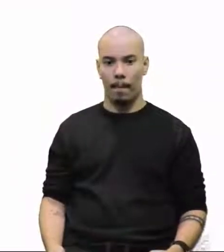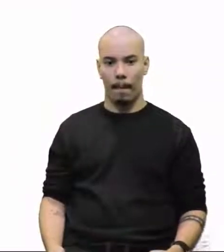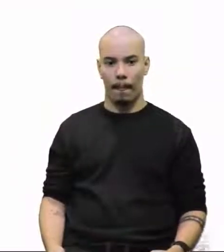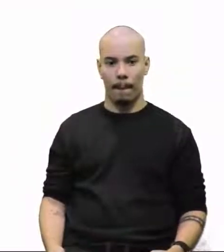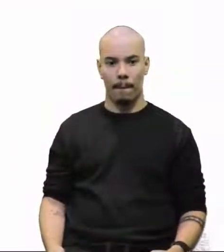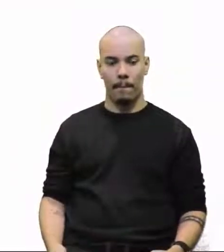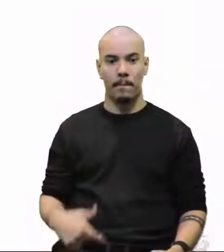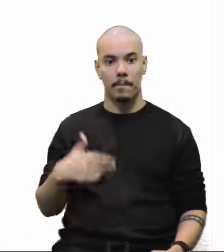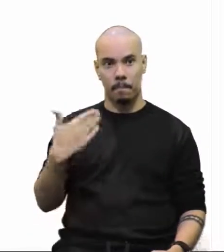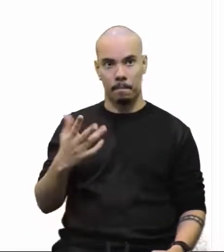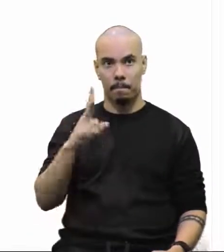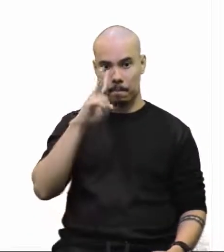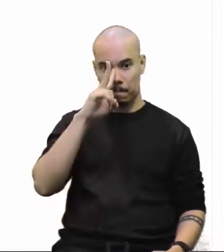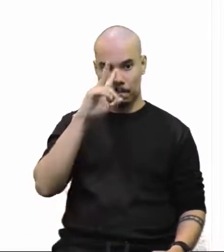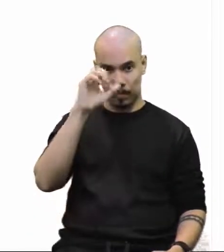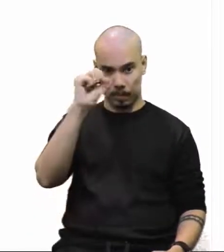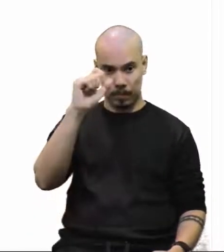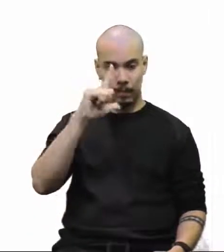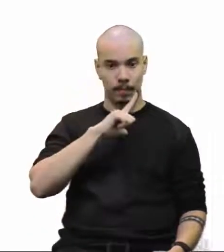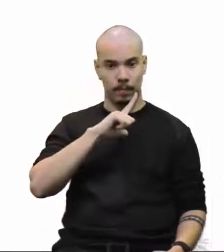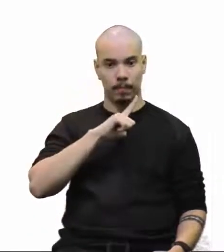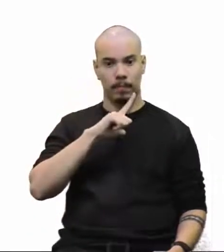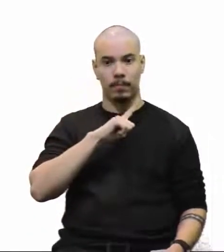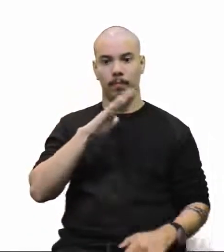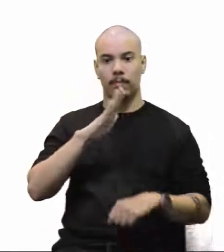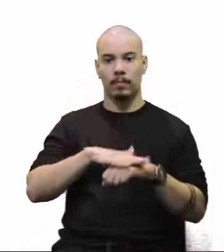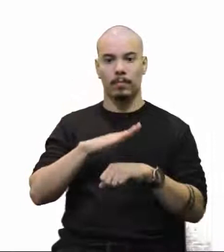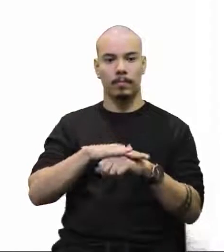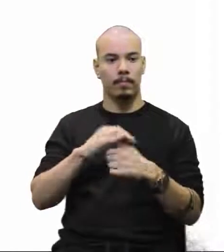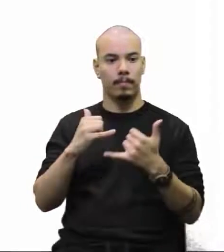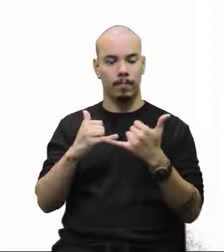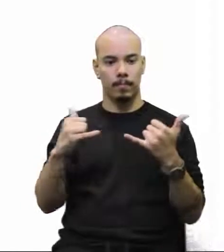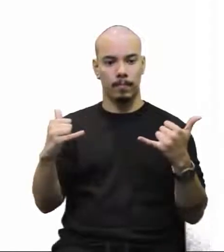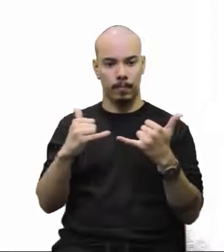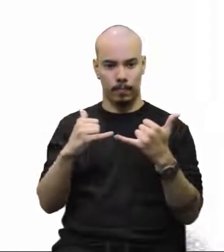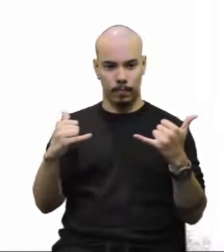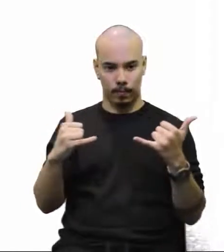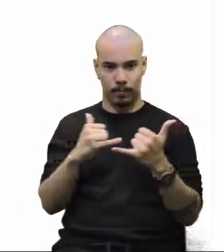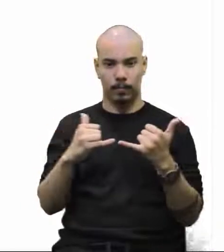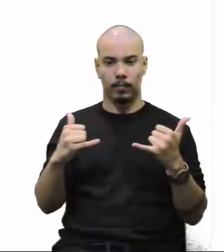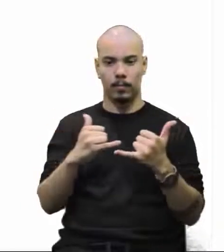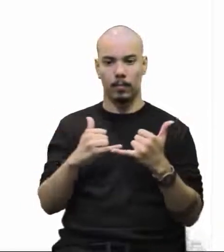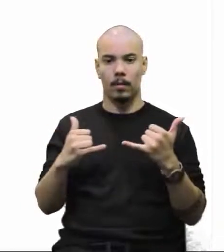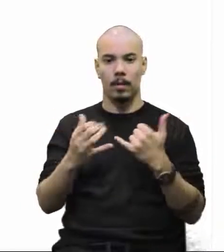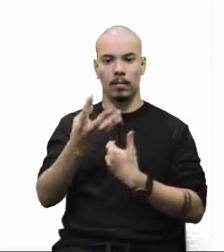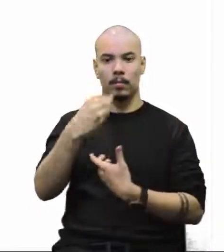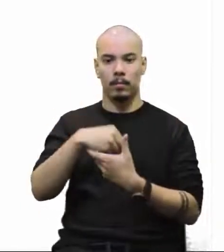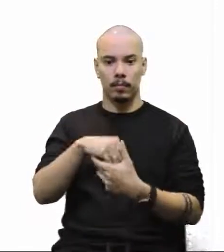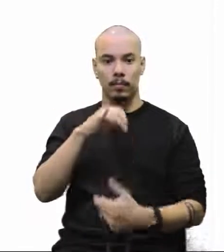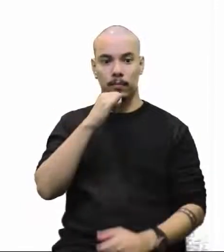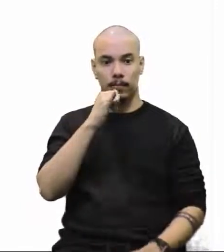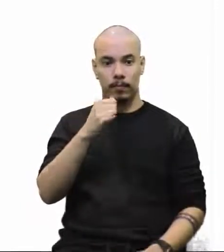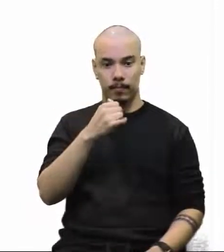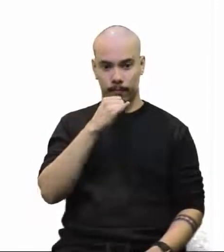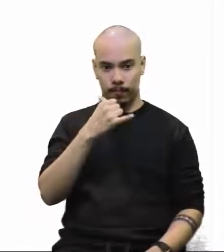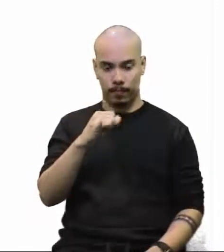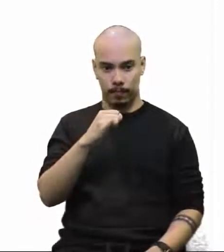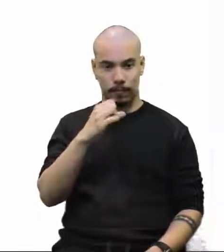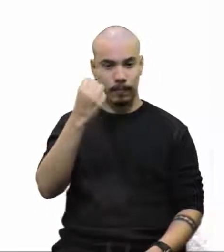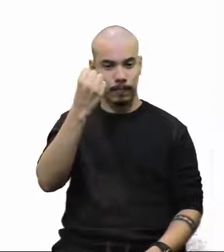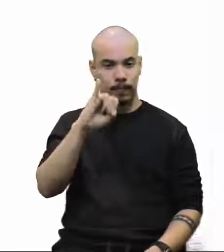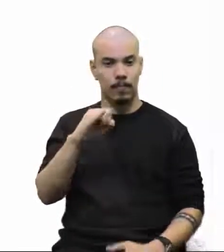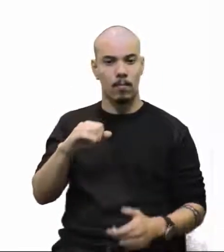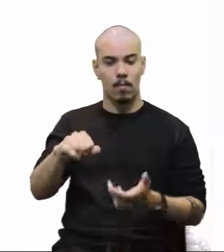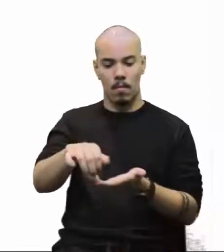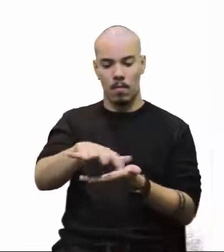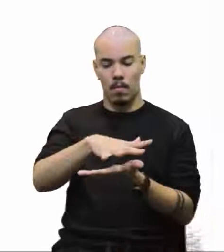Então, a força magnética que age sobre o fio condutor, percorrido por uma corrente elétrica, quando imerso